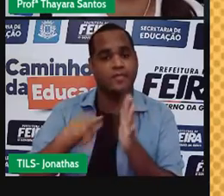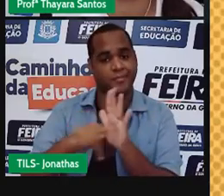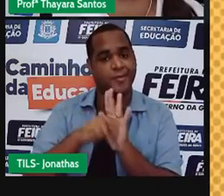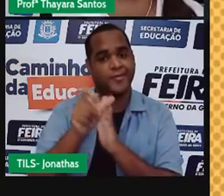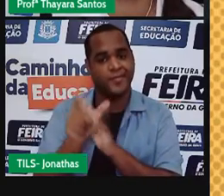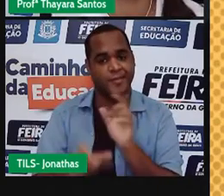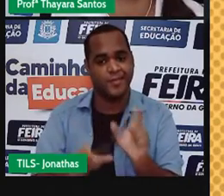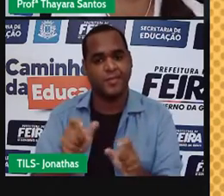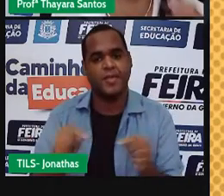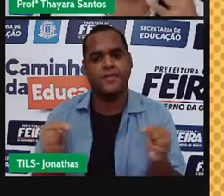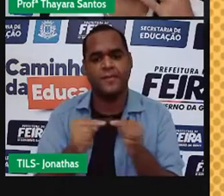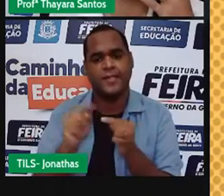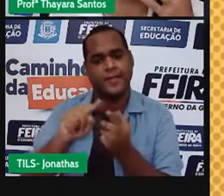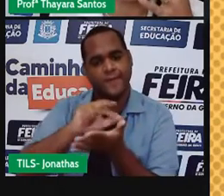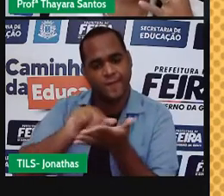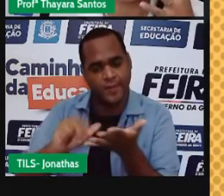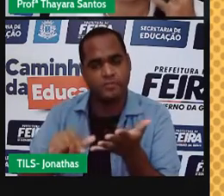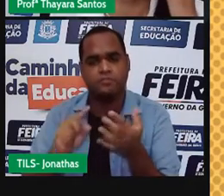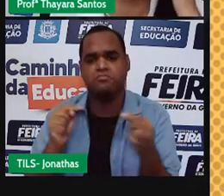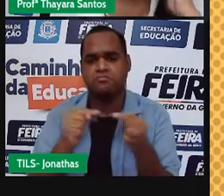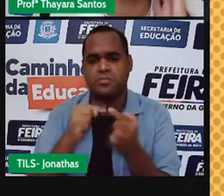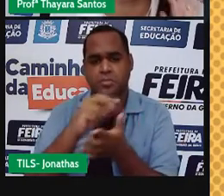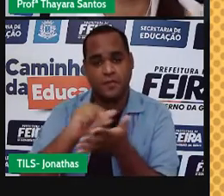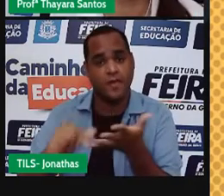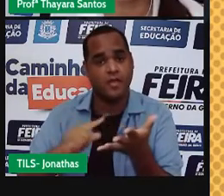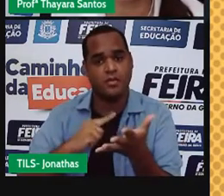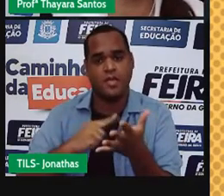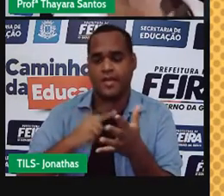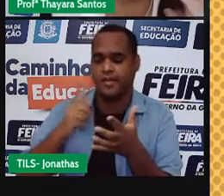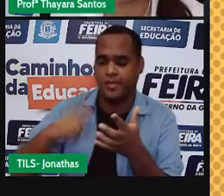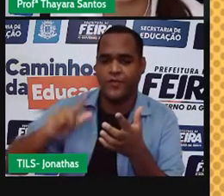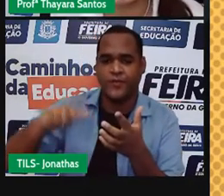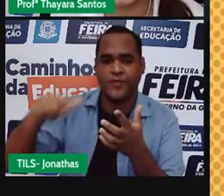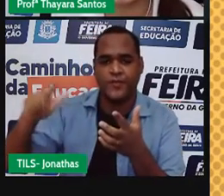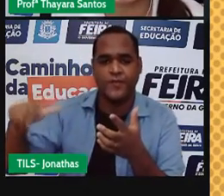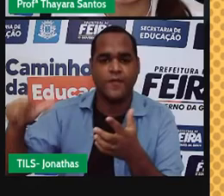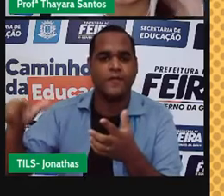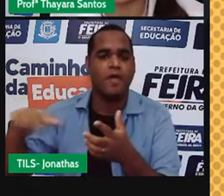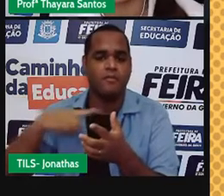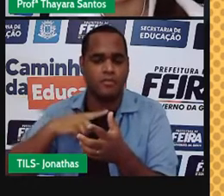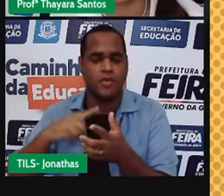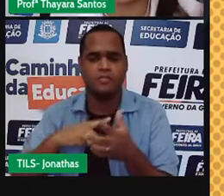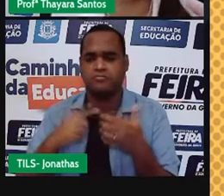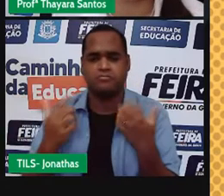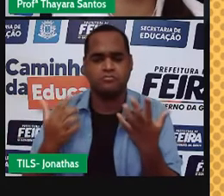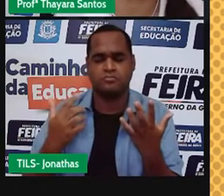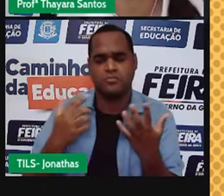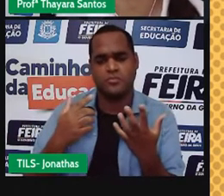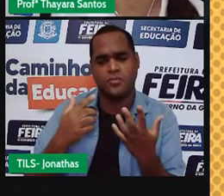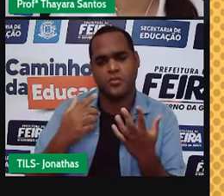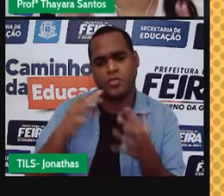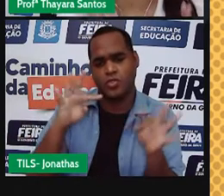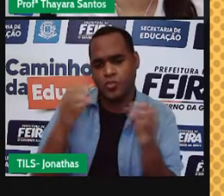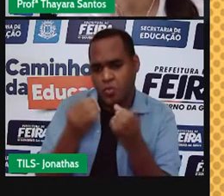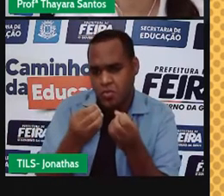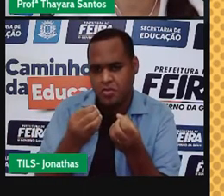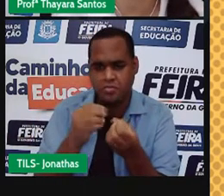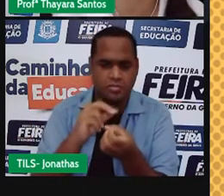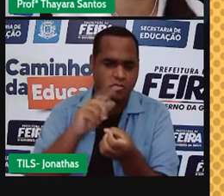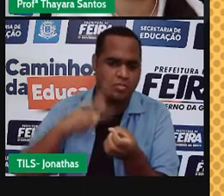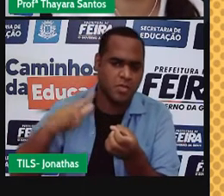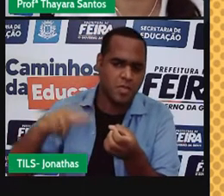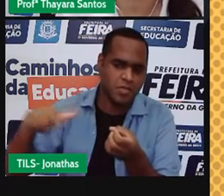específicas as propriedades gerais são aquelas que vão se repetir em todas as matérias né quer dizer não necessariamente